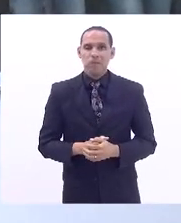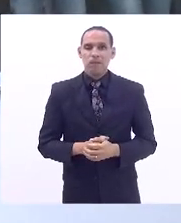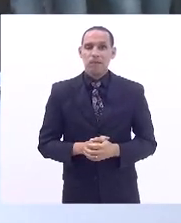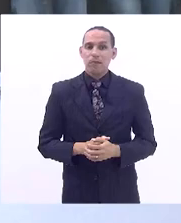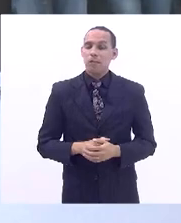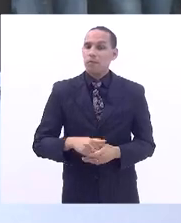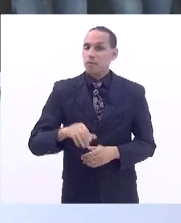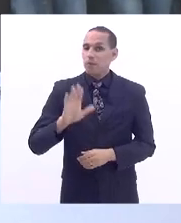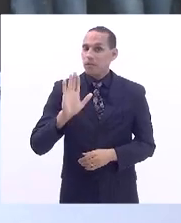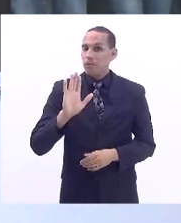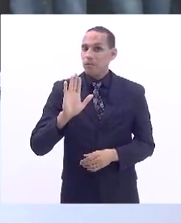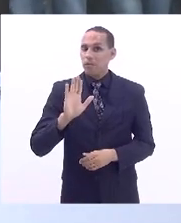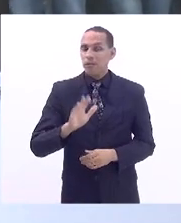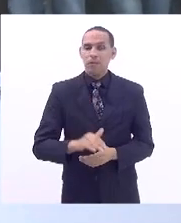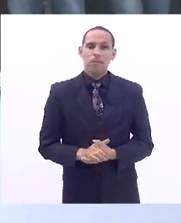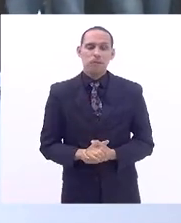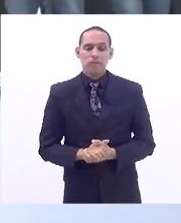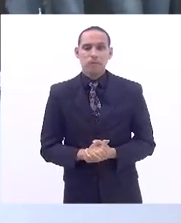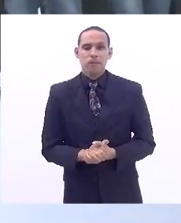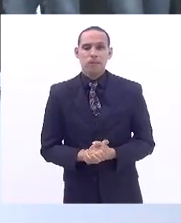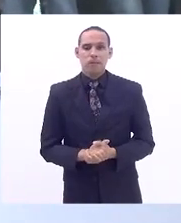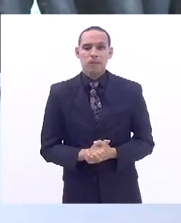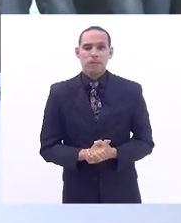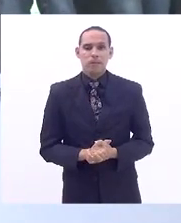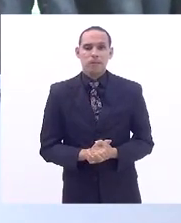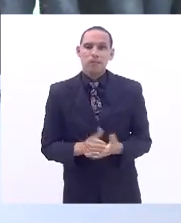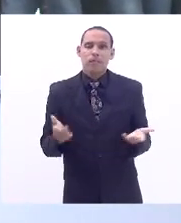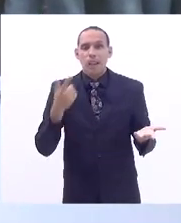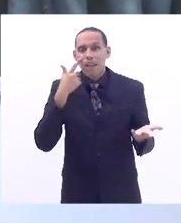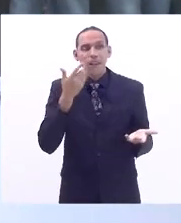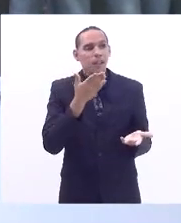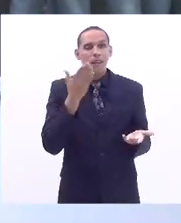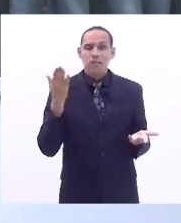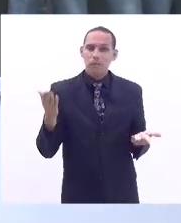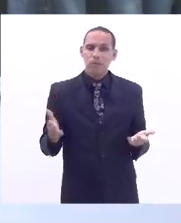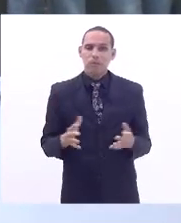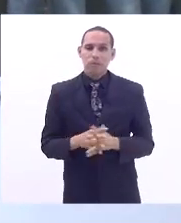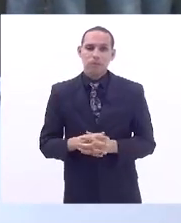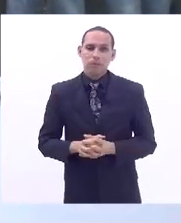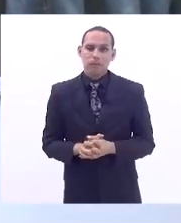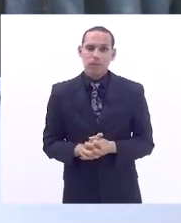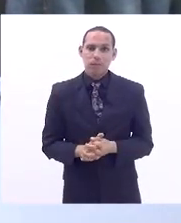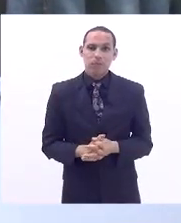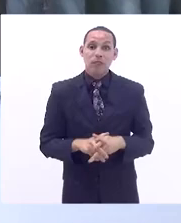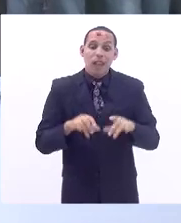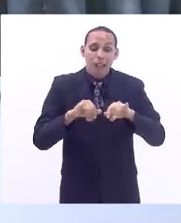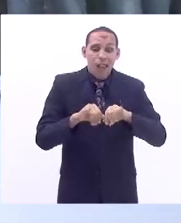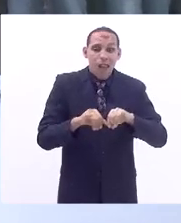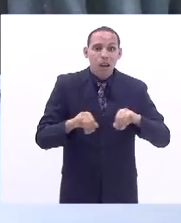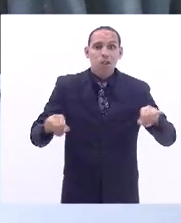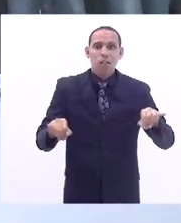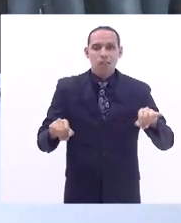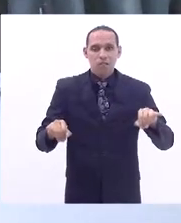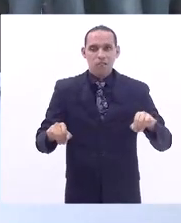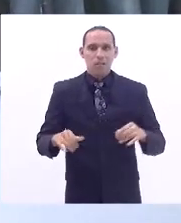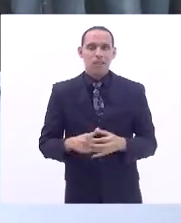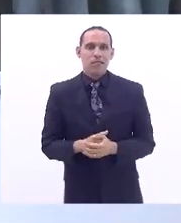Oi vó E aí vocês vejam só o anúncio